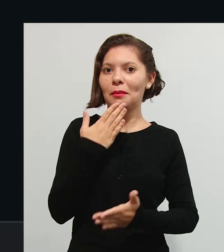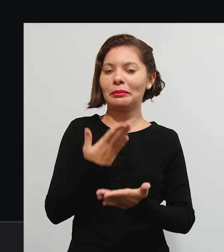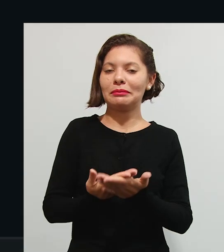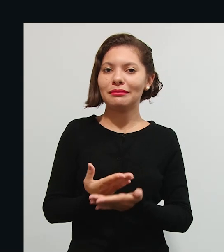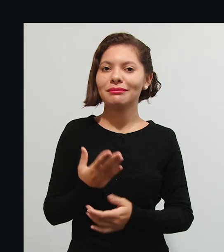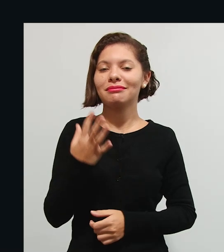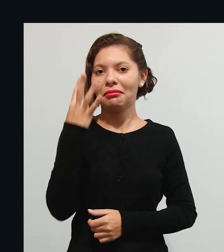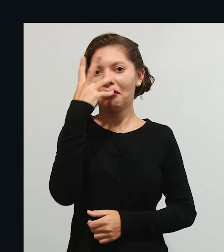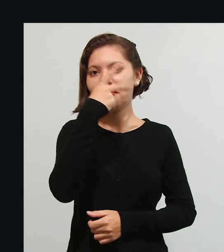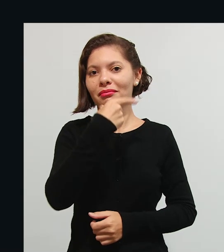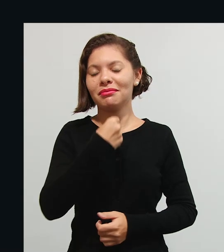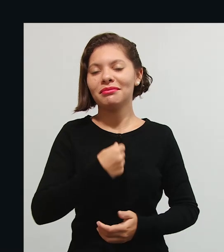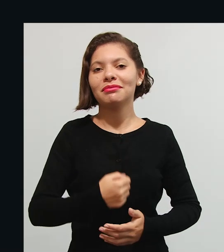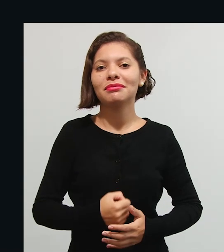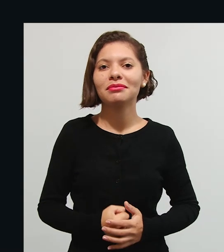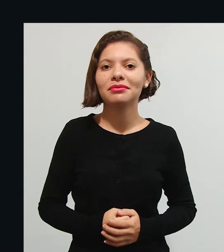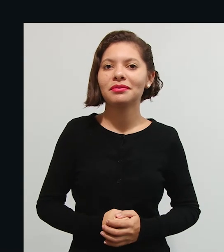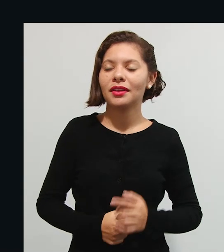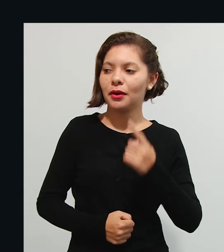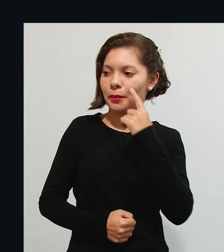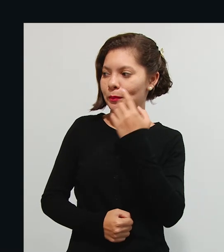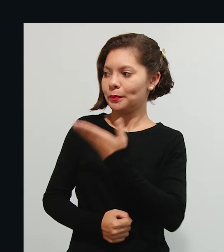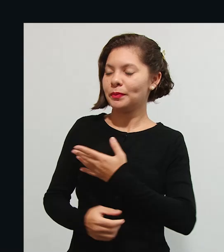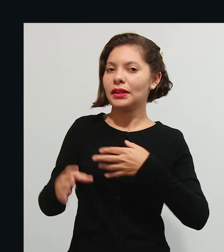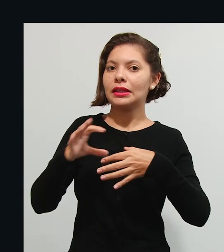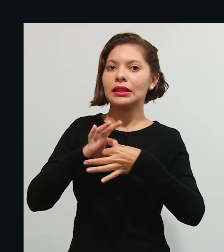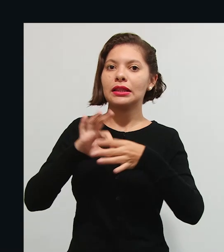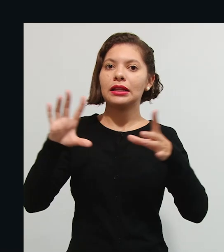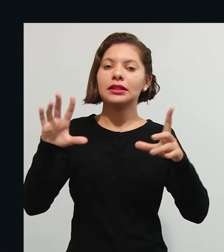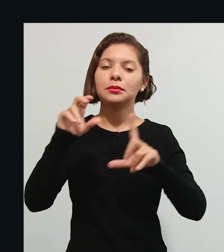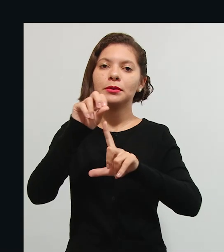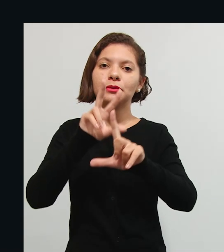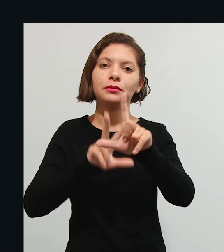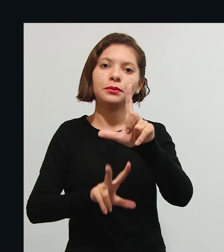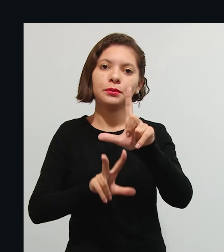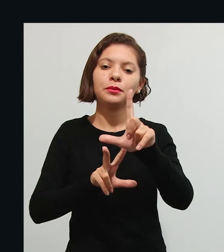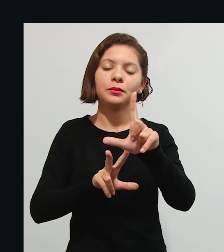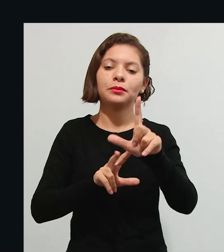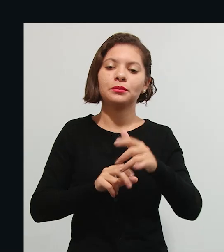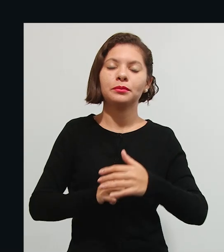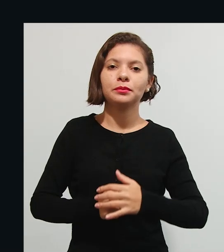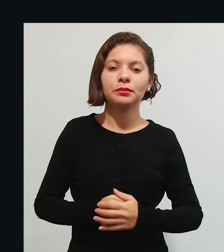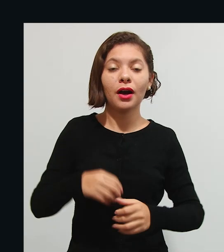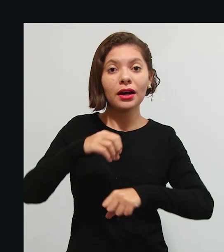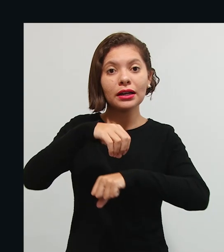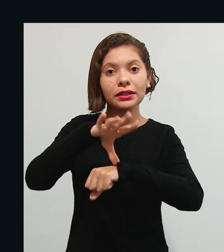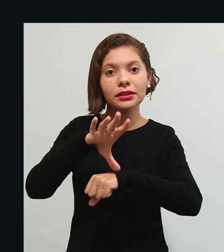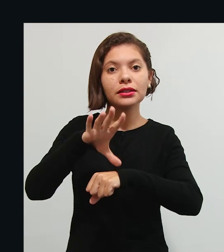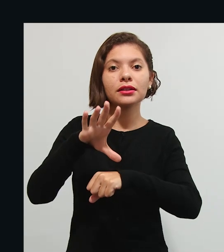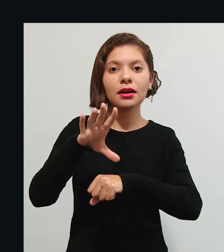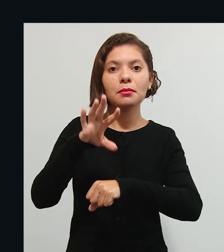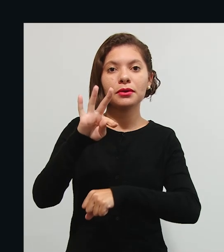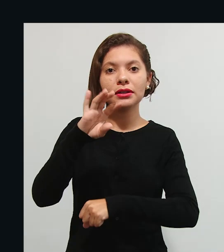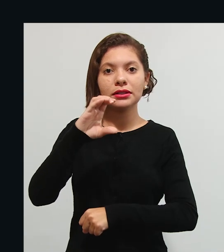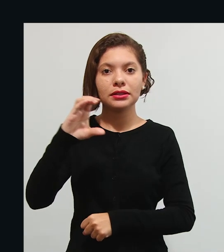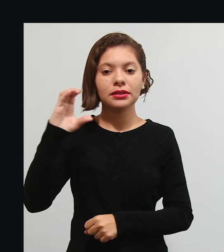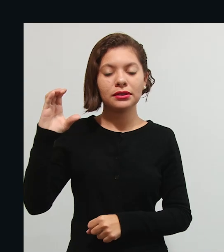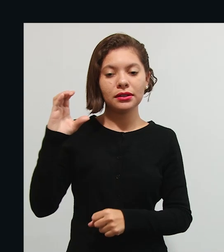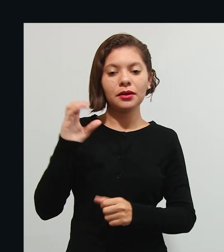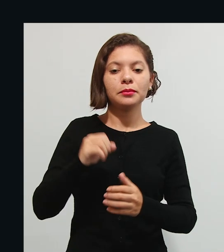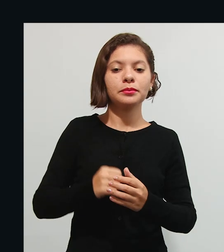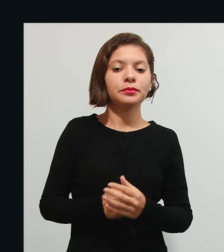mais linda. Então, esse material está disponível no ambiente virtual. Guia do trabalho de conclusão de curso de licenciatura em